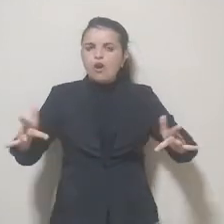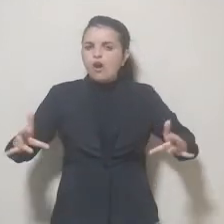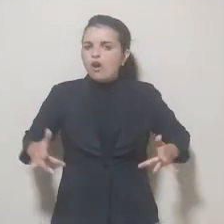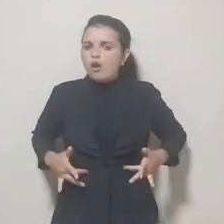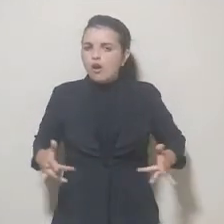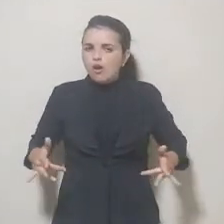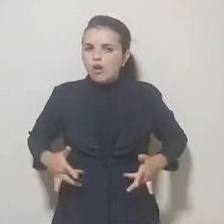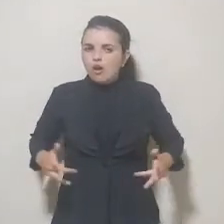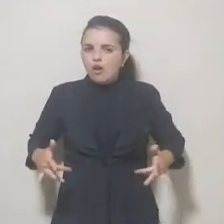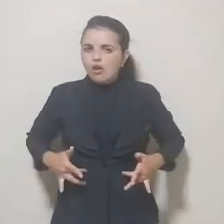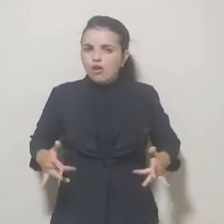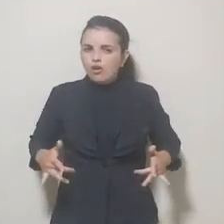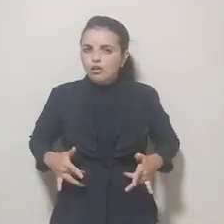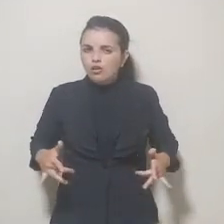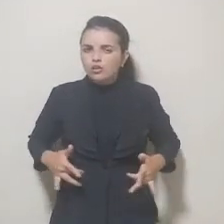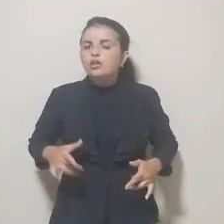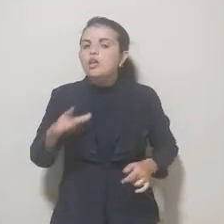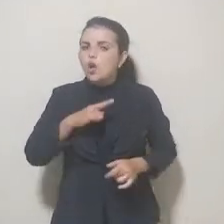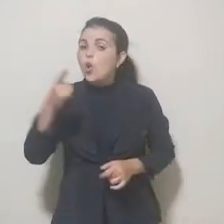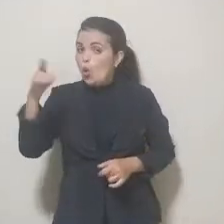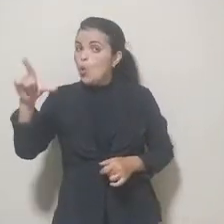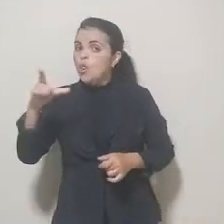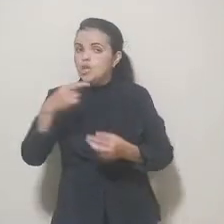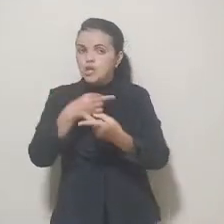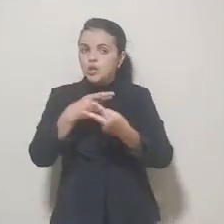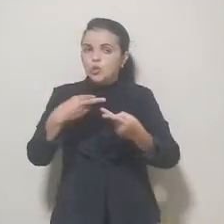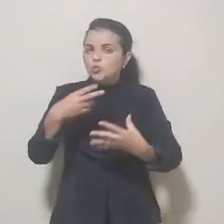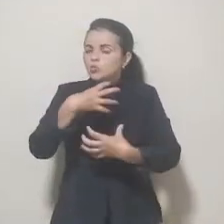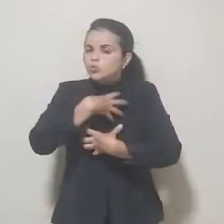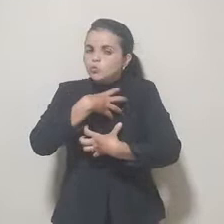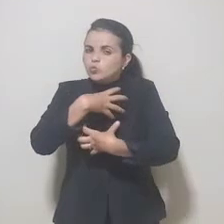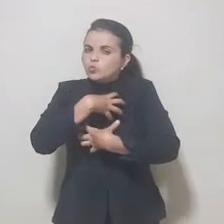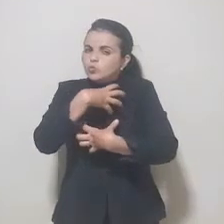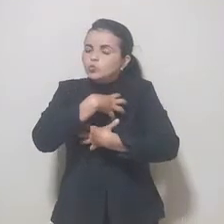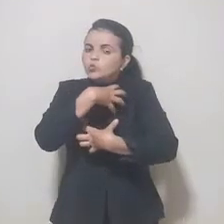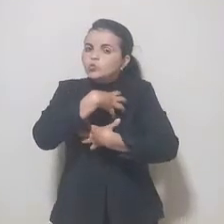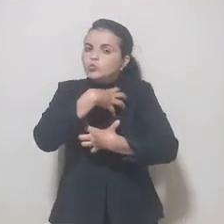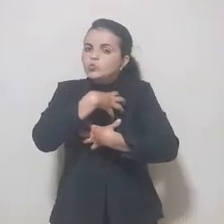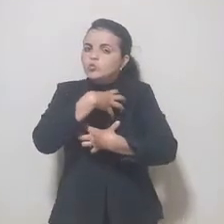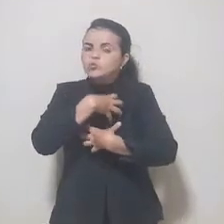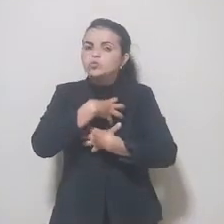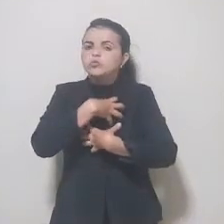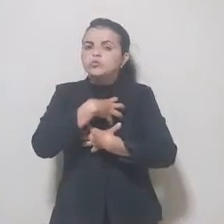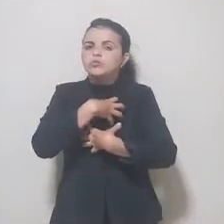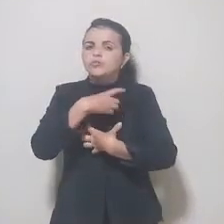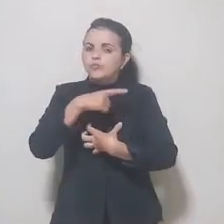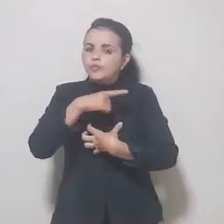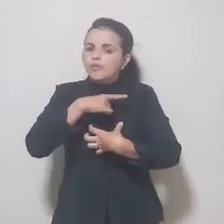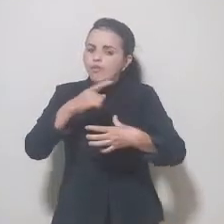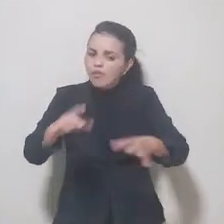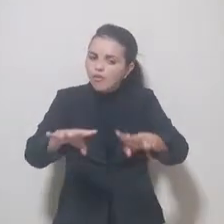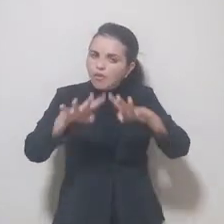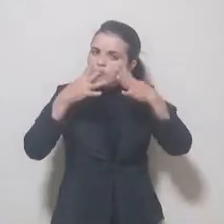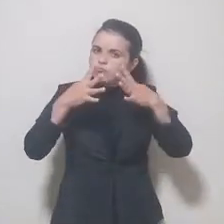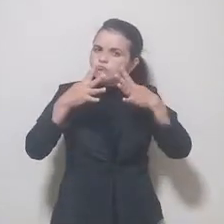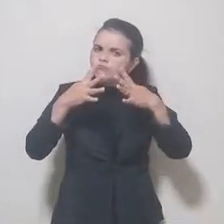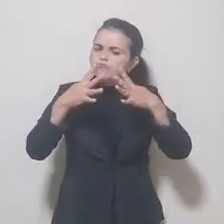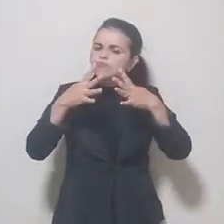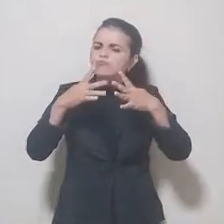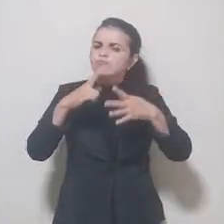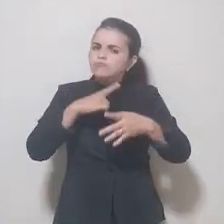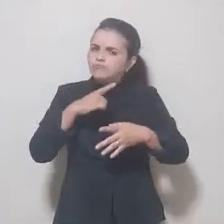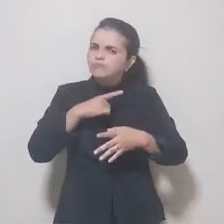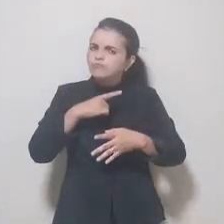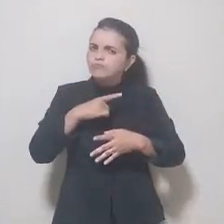fazem com que a gente tenha, entre outras coisas, ter uma maior resistência e ter uma maior atenção para a gente estar preparado